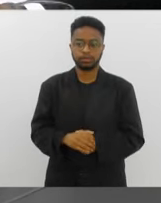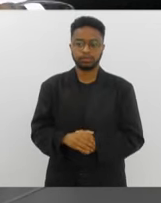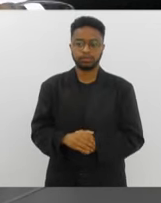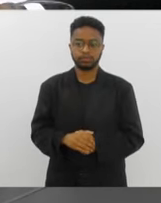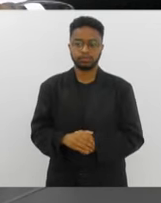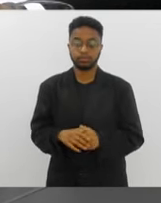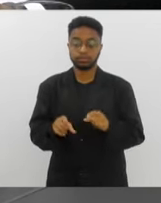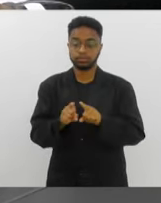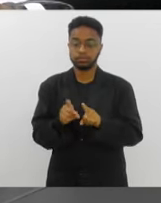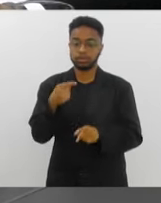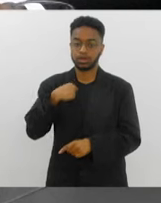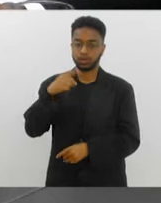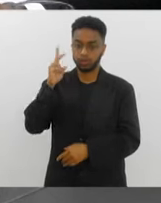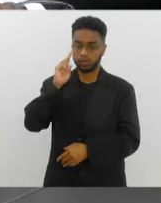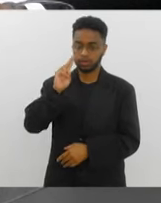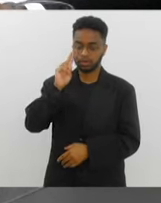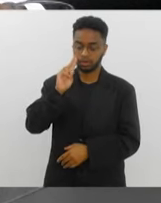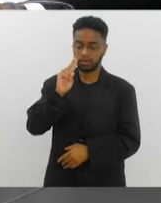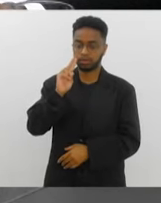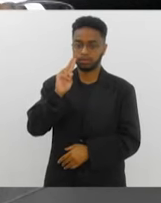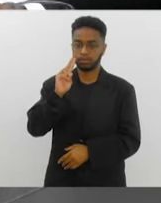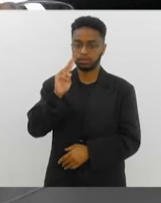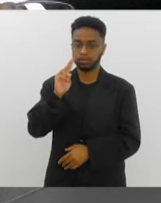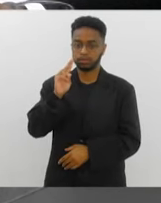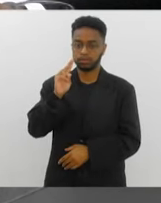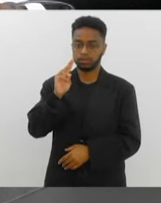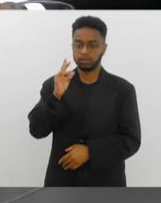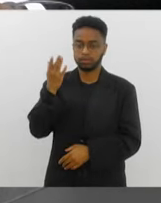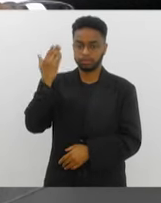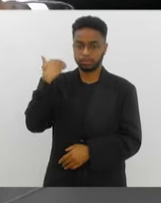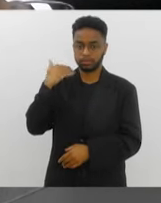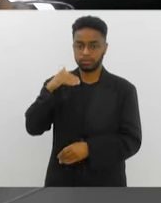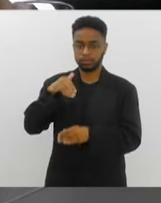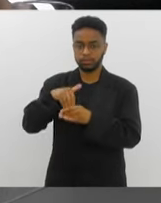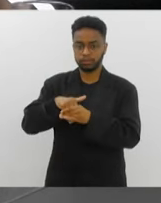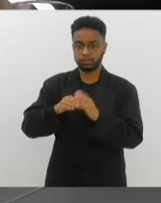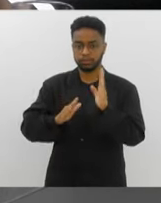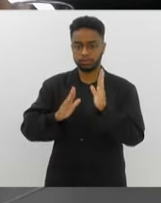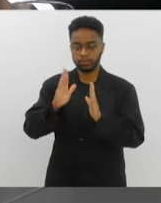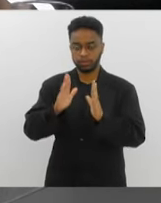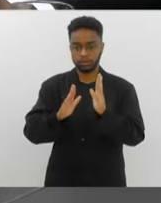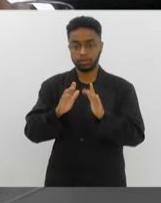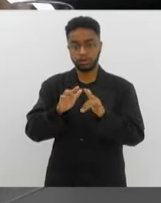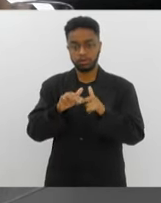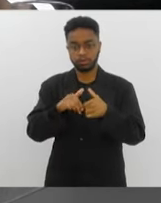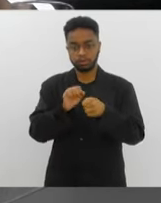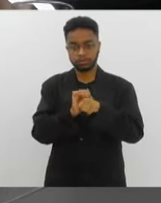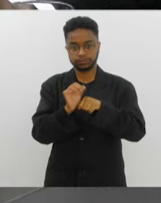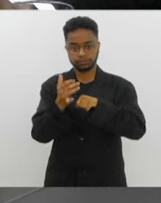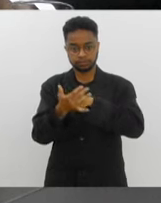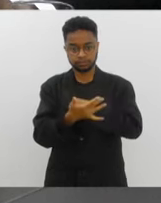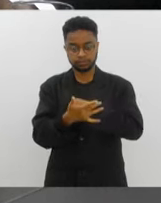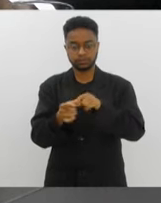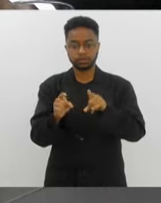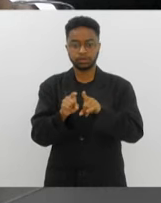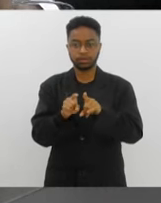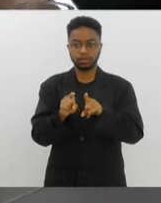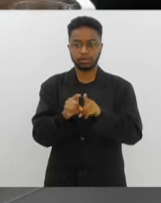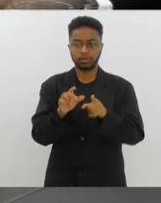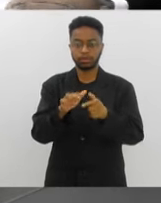Me lembro, inclusive, que nas últimas eleições, por força da pandemia, por força de